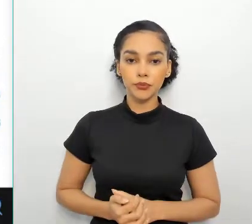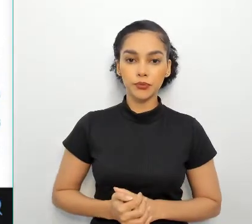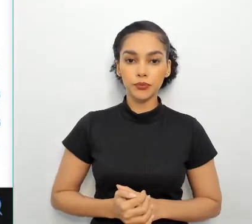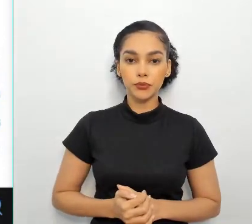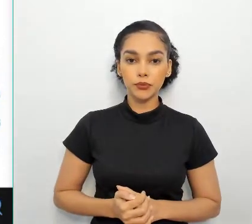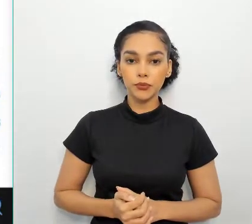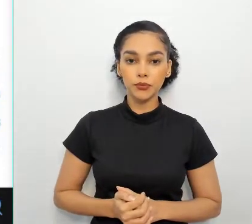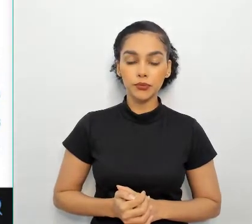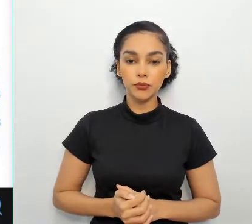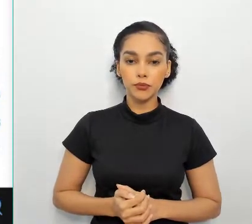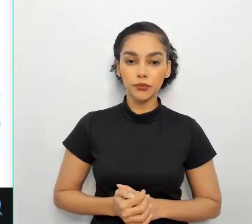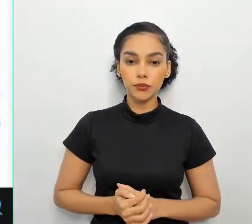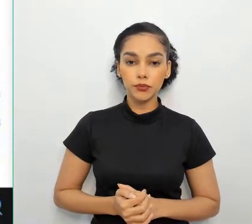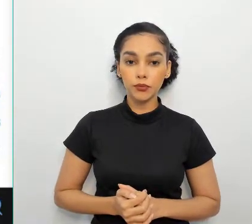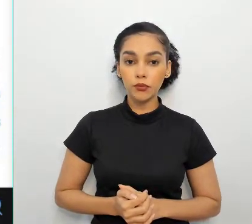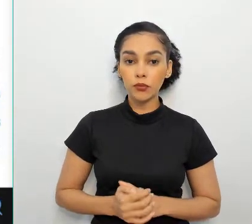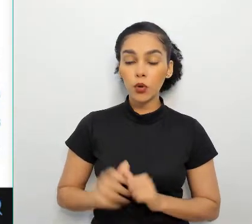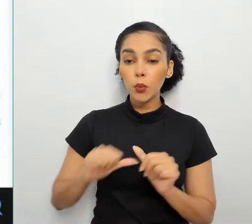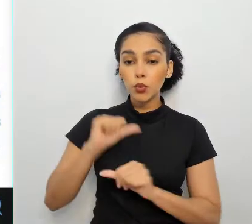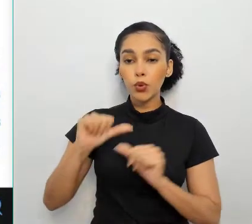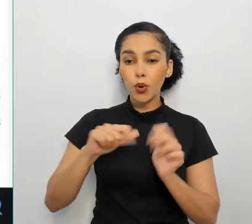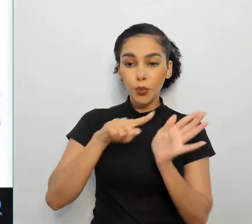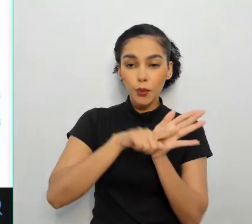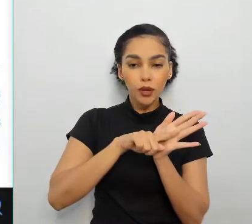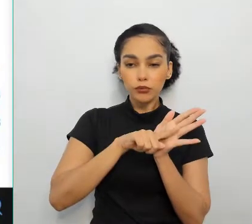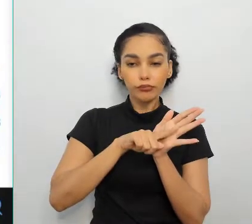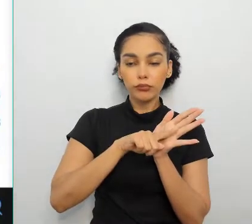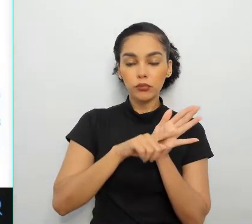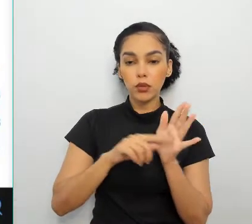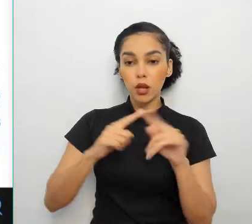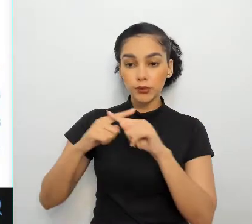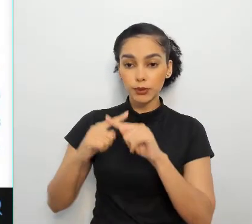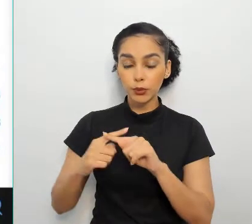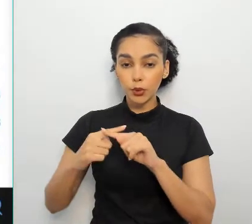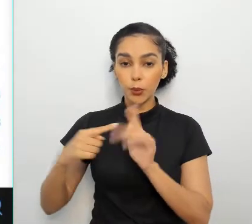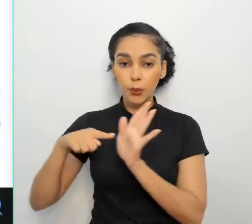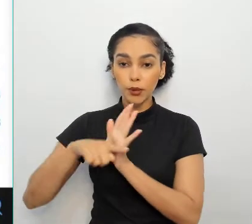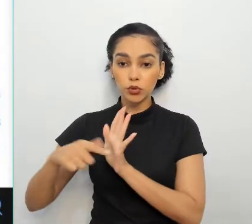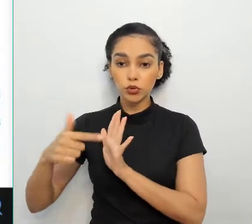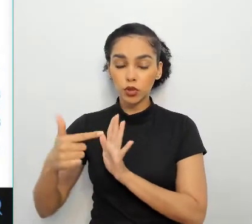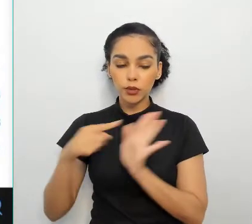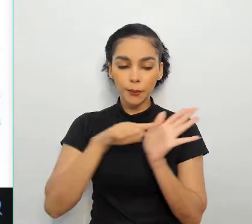vai dar t dividido por 5.730.